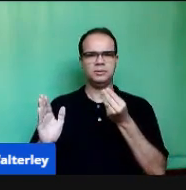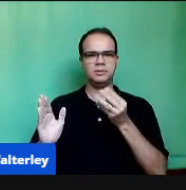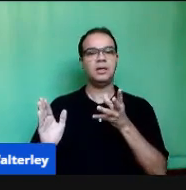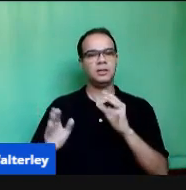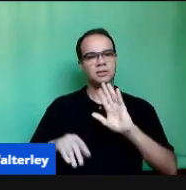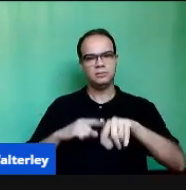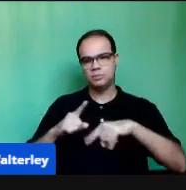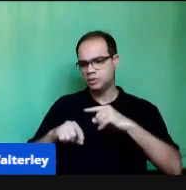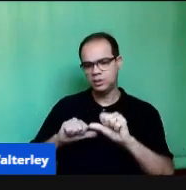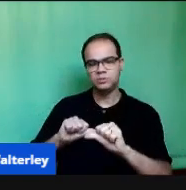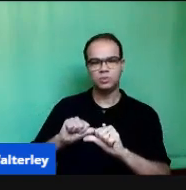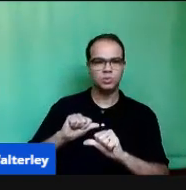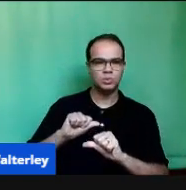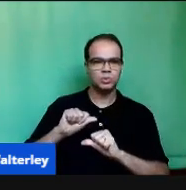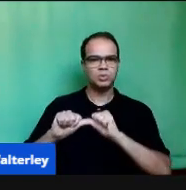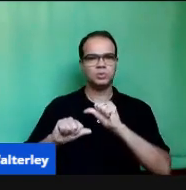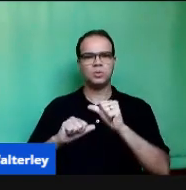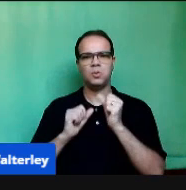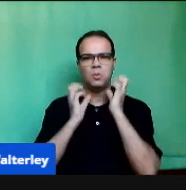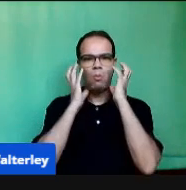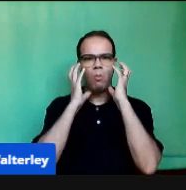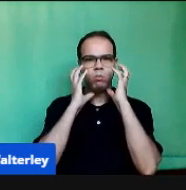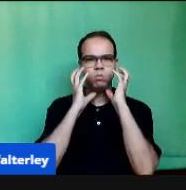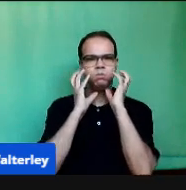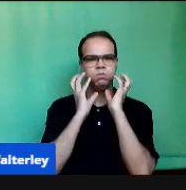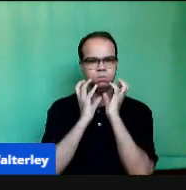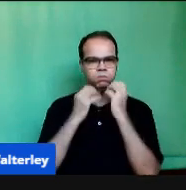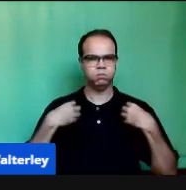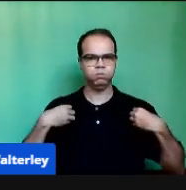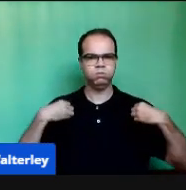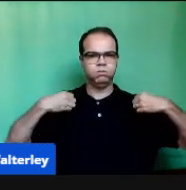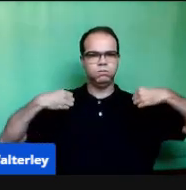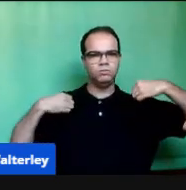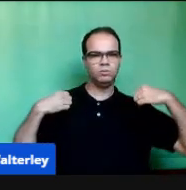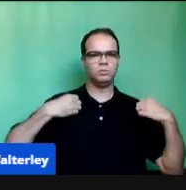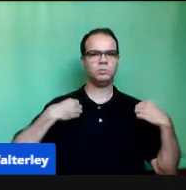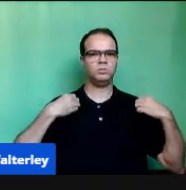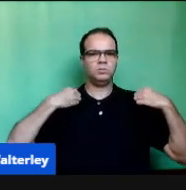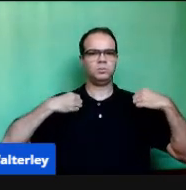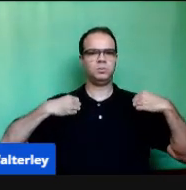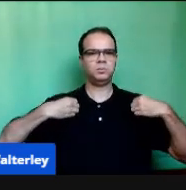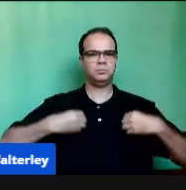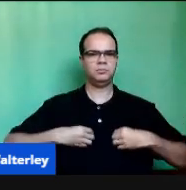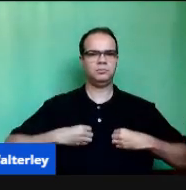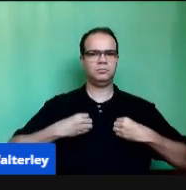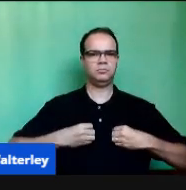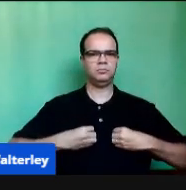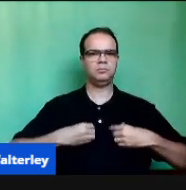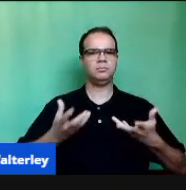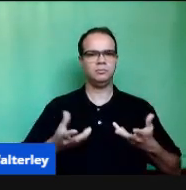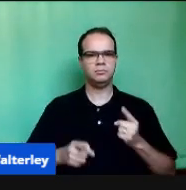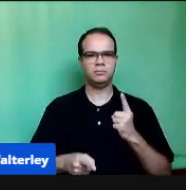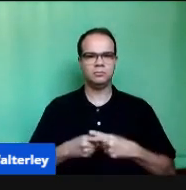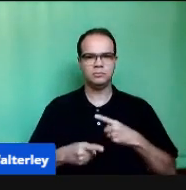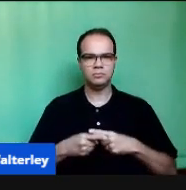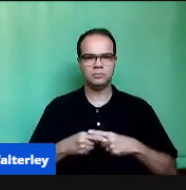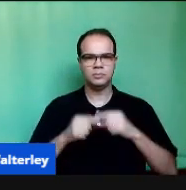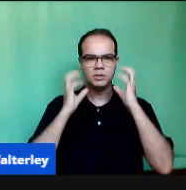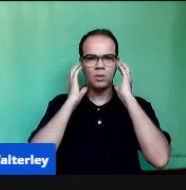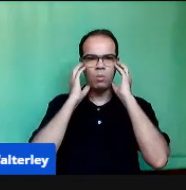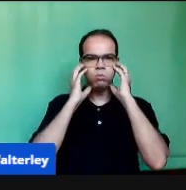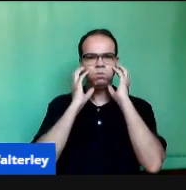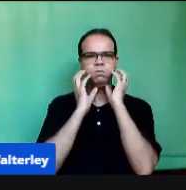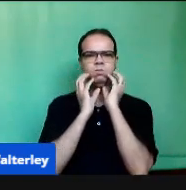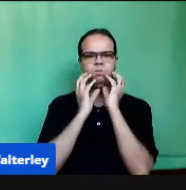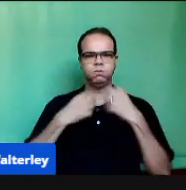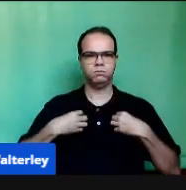dele, enfim, ele vai ter barba, ele vai vestir camisa, porque todo homem trans tem que ter barba, tem que vestir camisa?